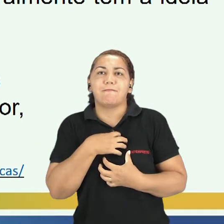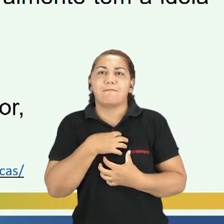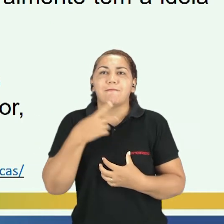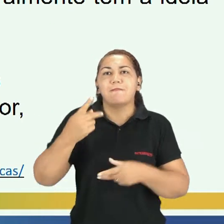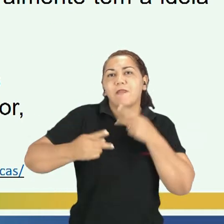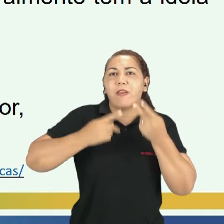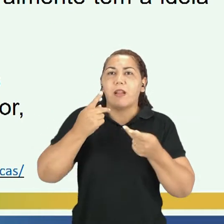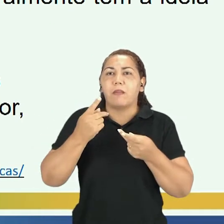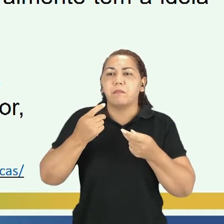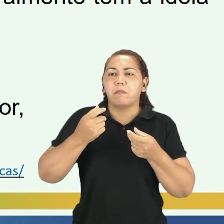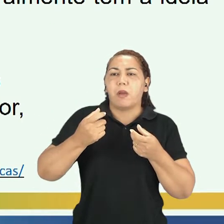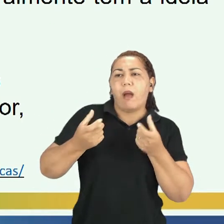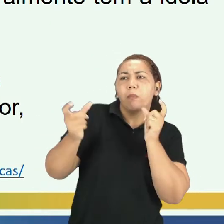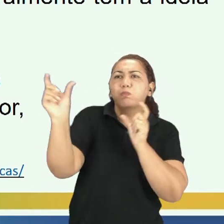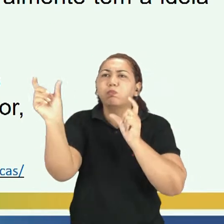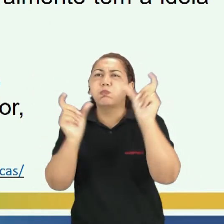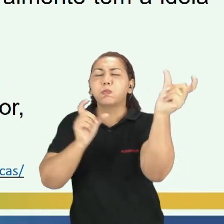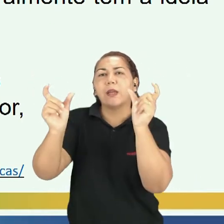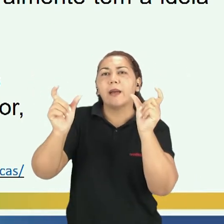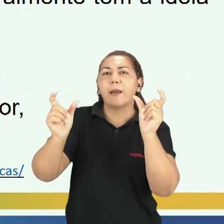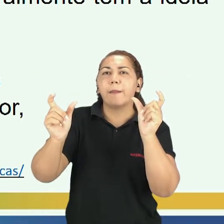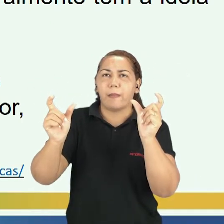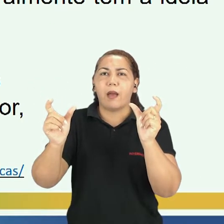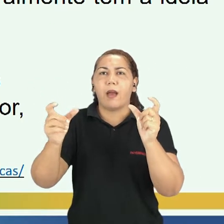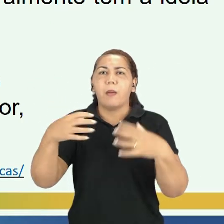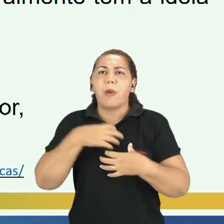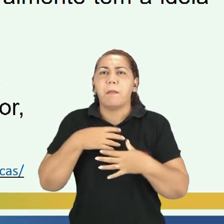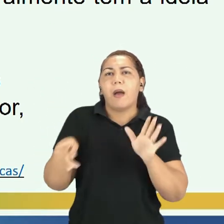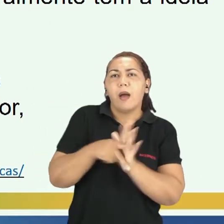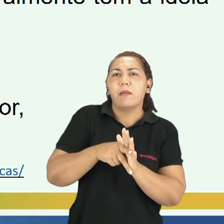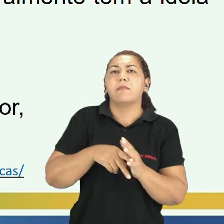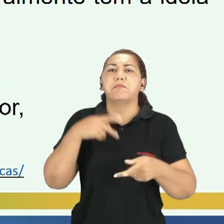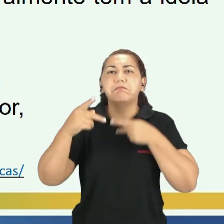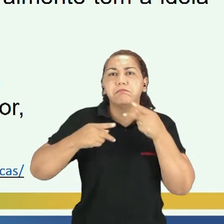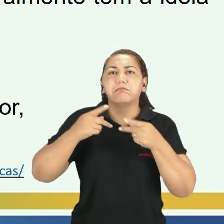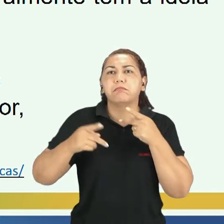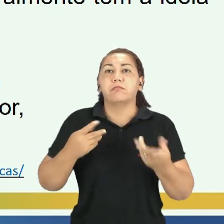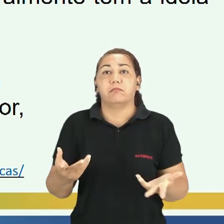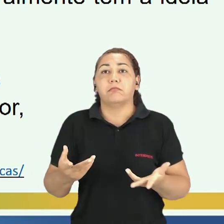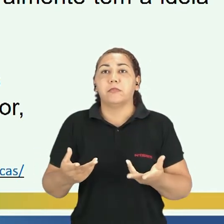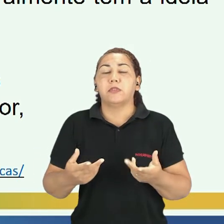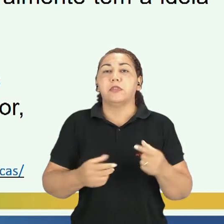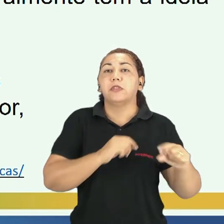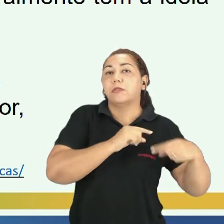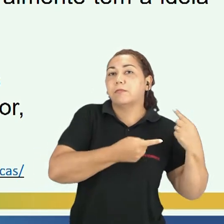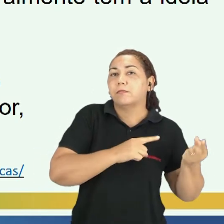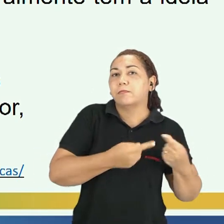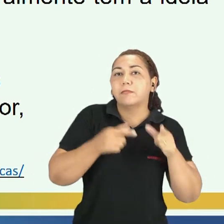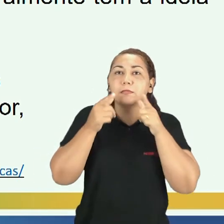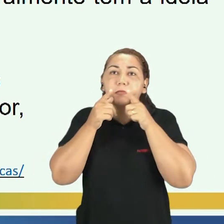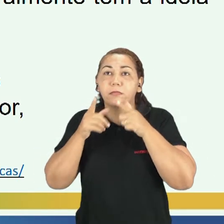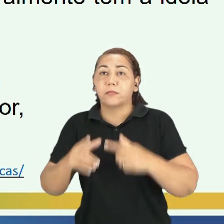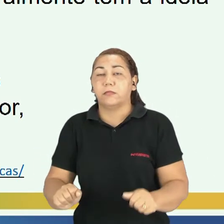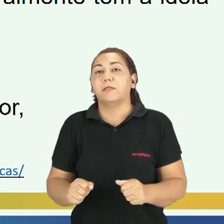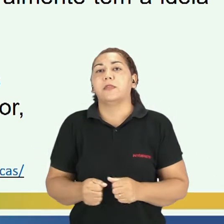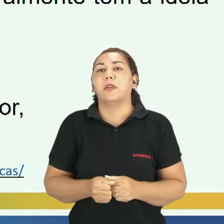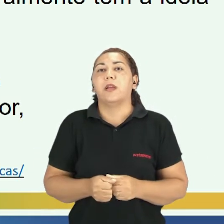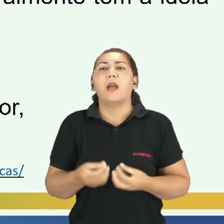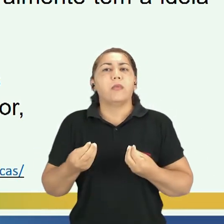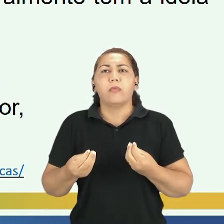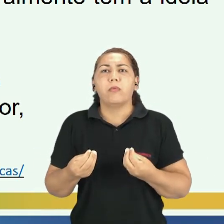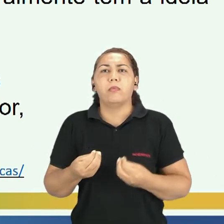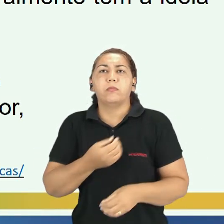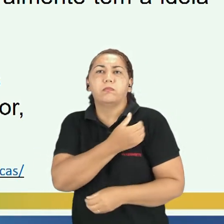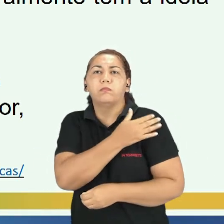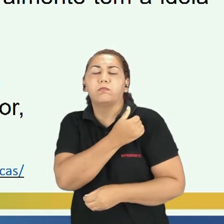e entonações de acordo com as necessidades linguísticas. De tal modo, o preconceito linguístico surge no